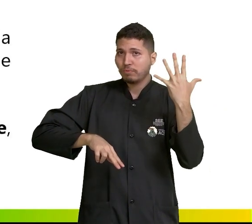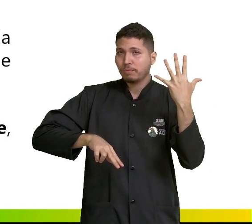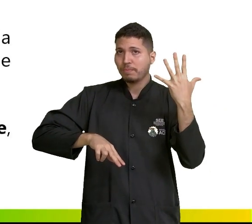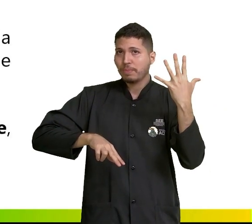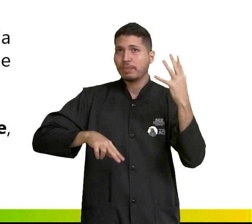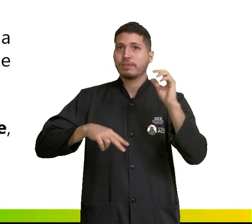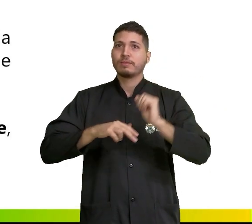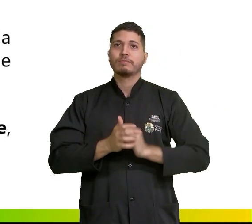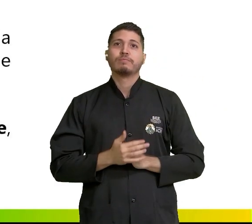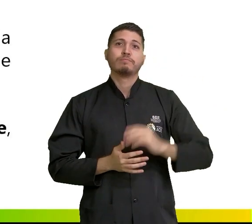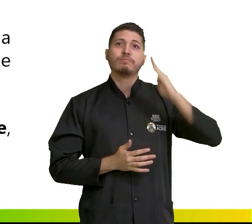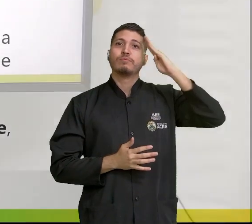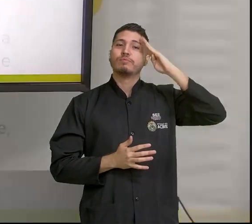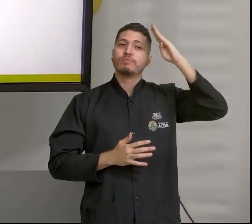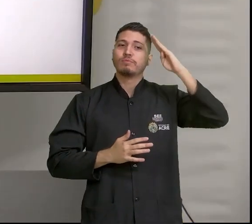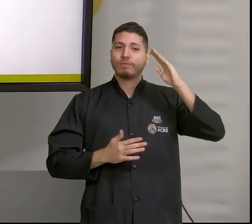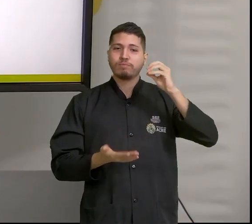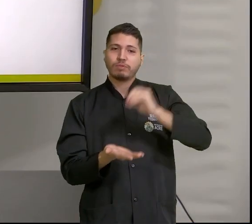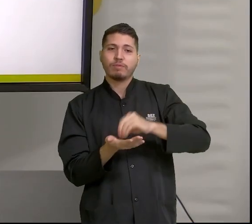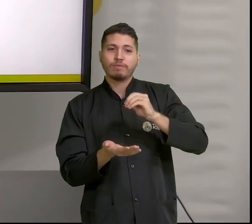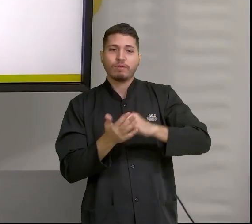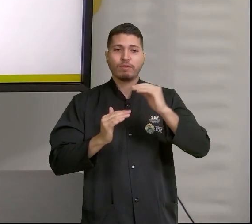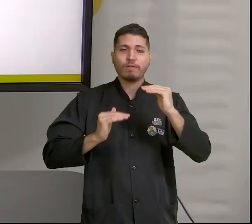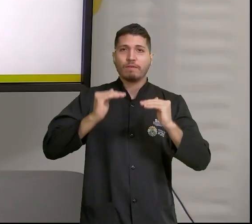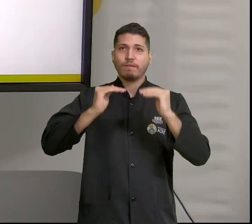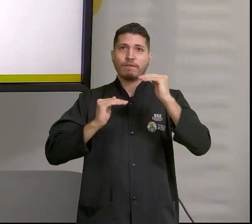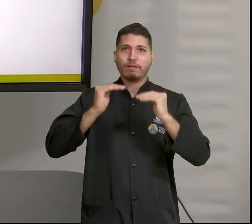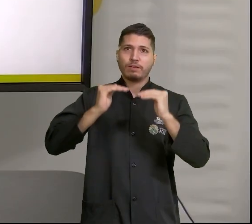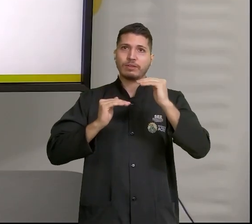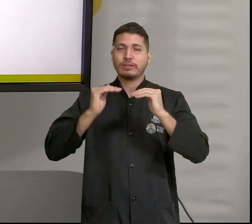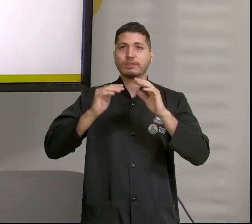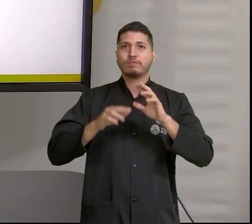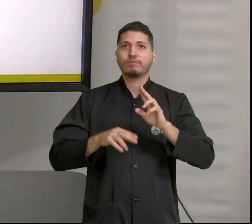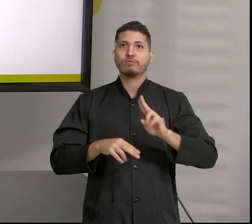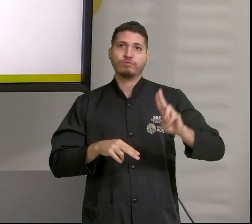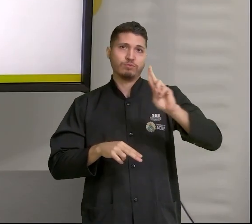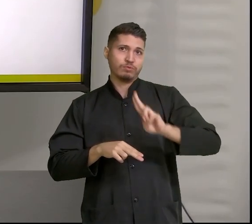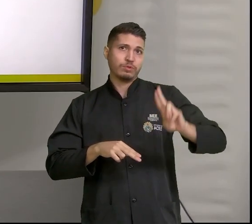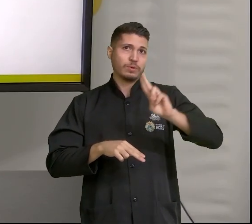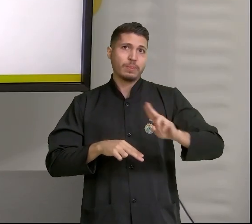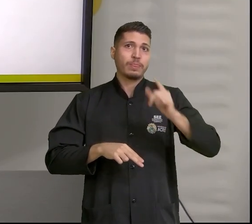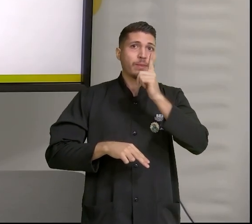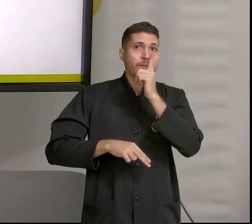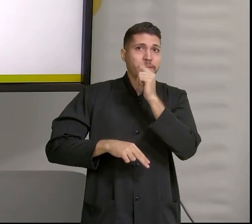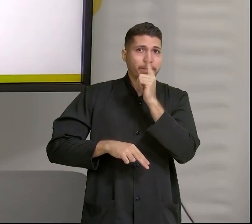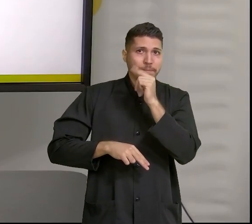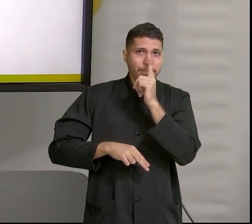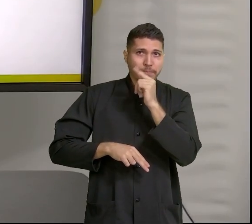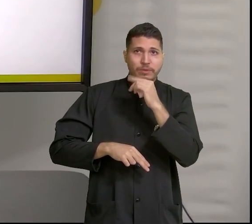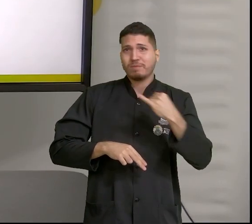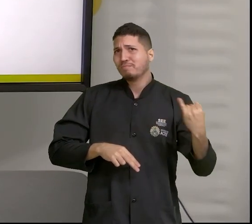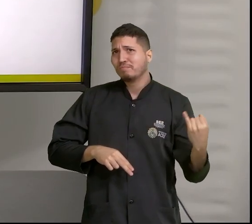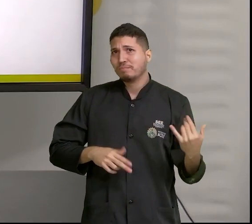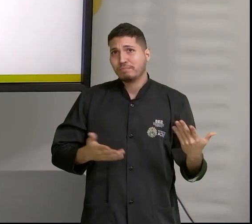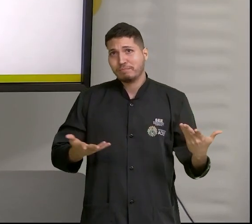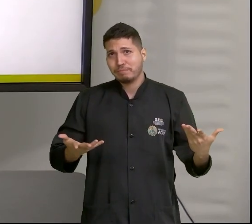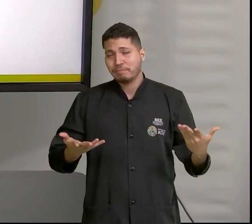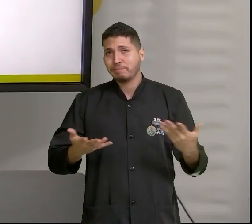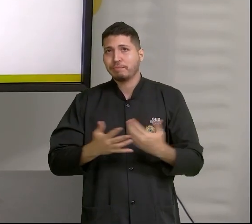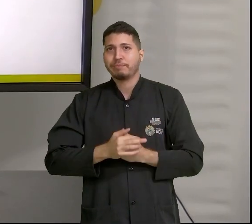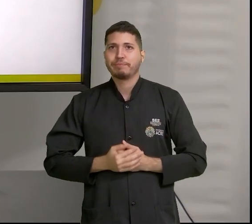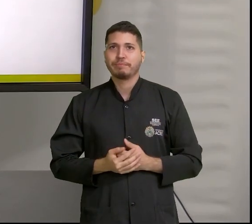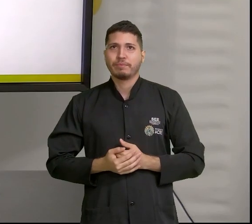principalmente aí o desequilíbrio do ciclo da água e até a escassez desse recurso tão importante para nós, ok?